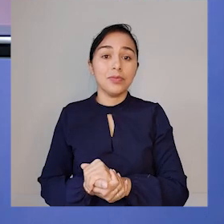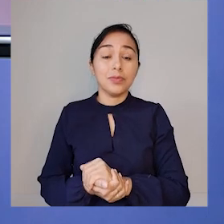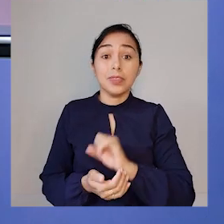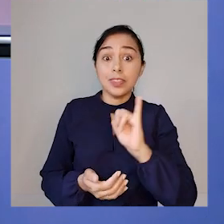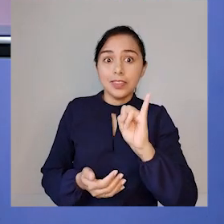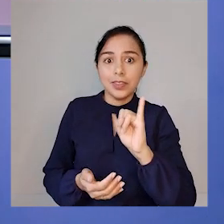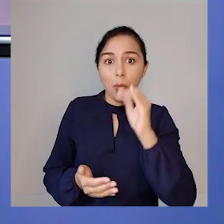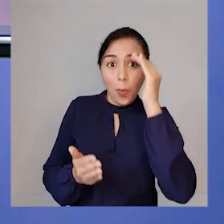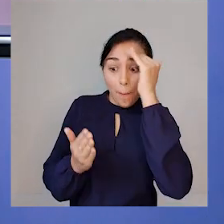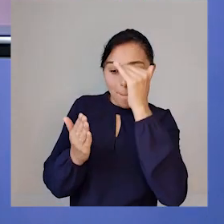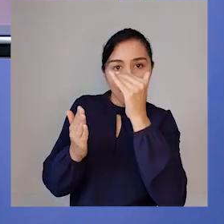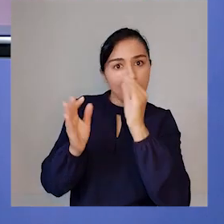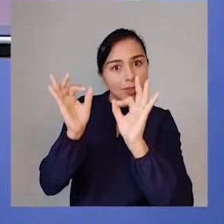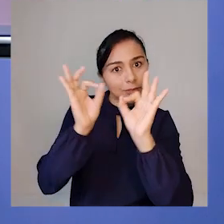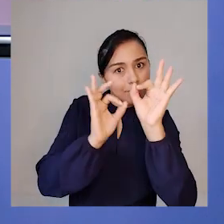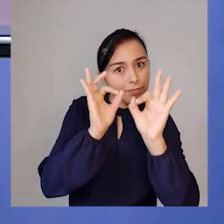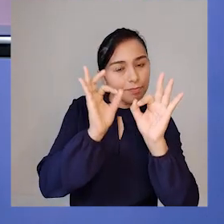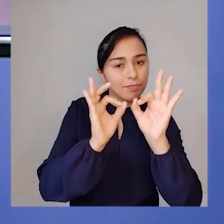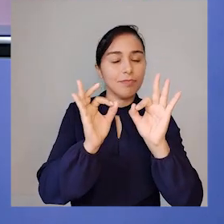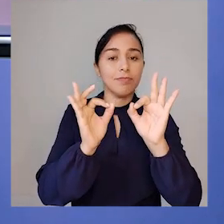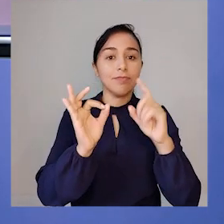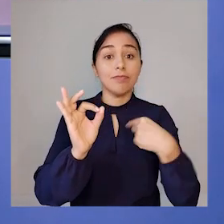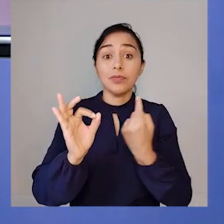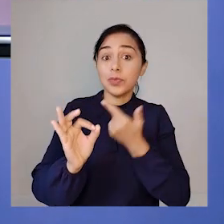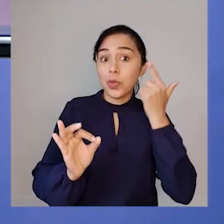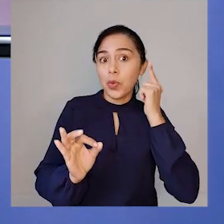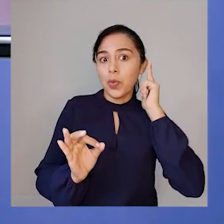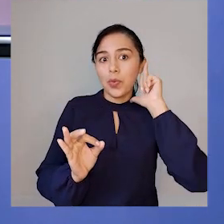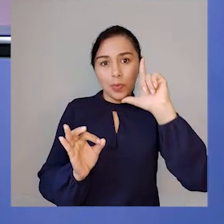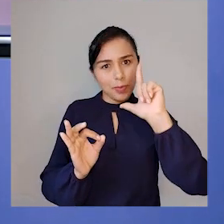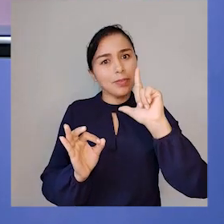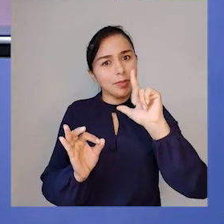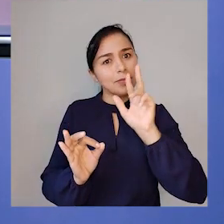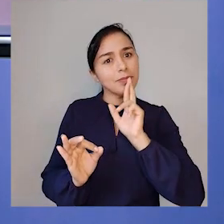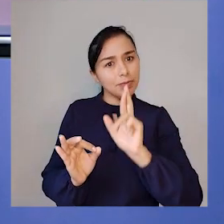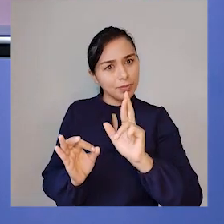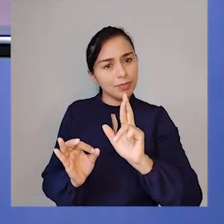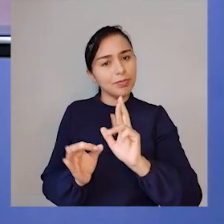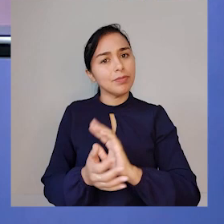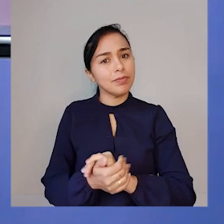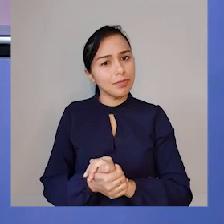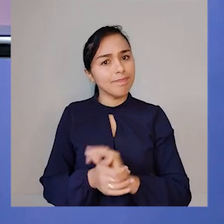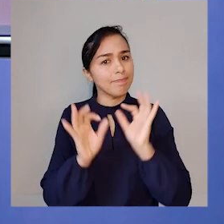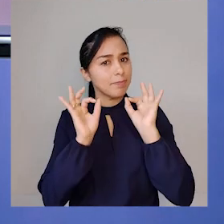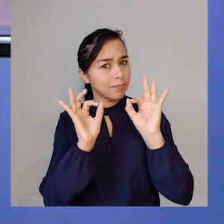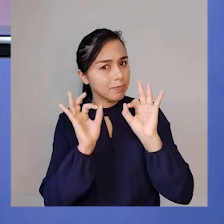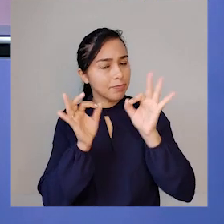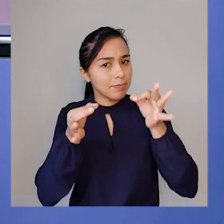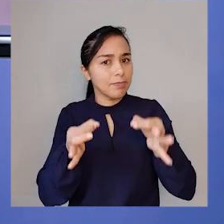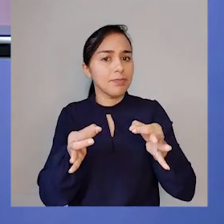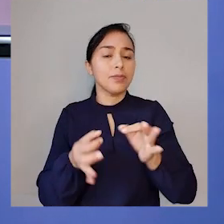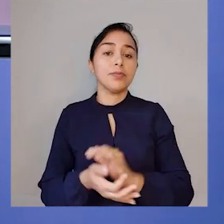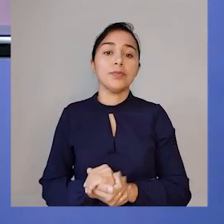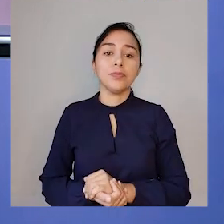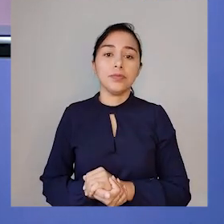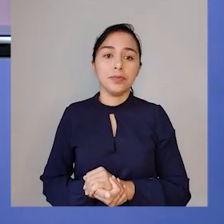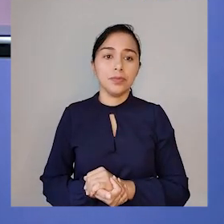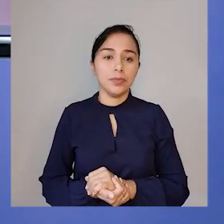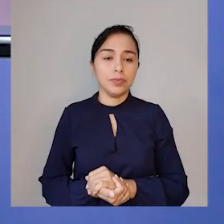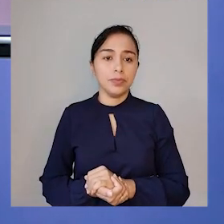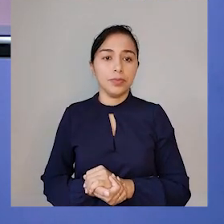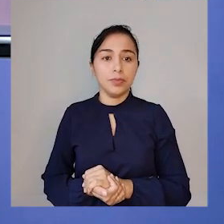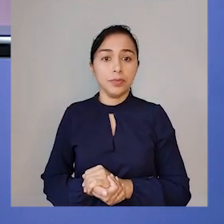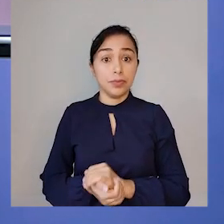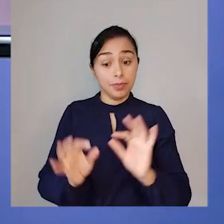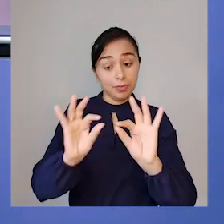esta distribuição, eu consigo realizar o cálculo com perfeição. Nós vamos